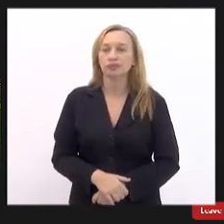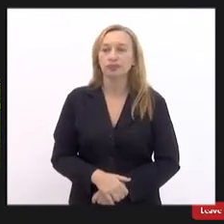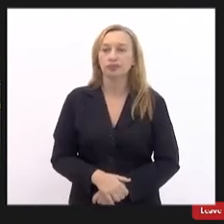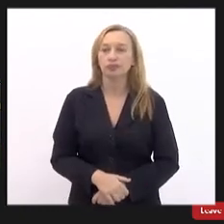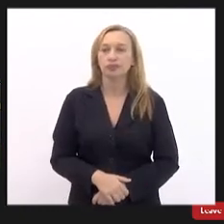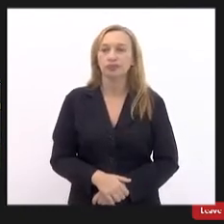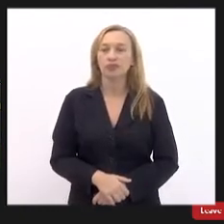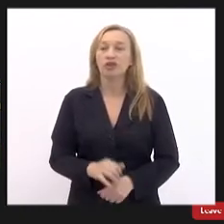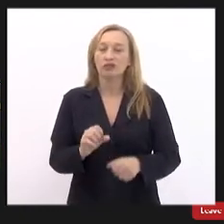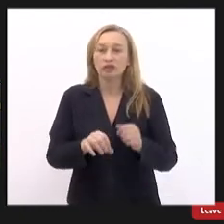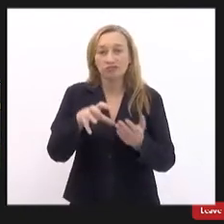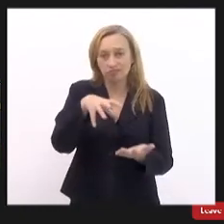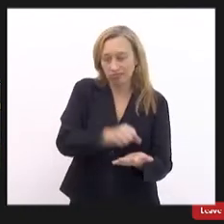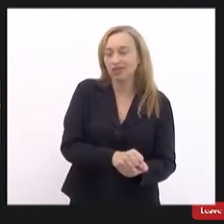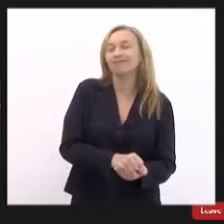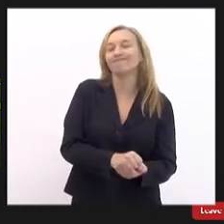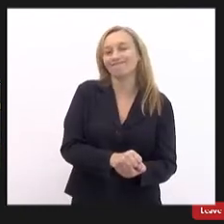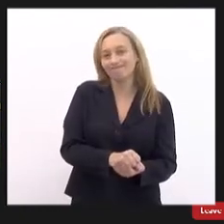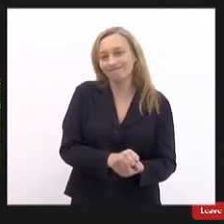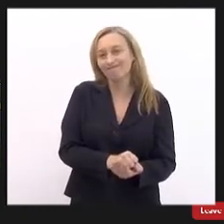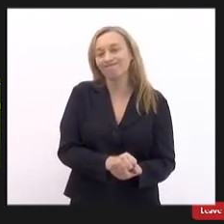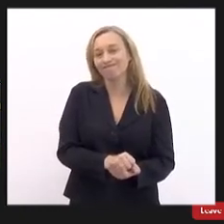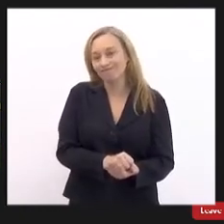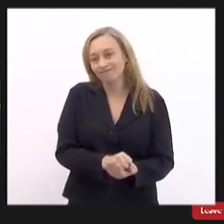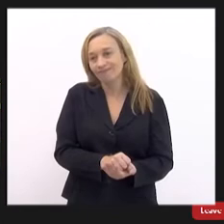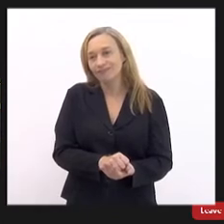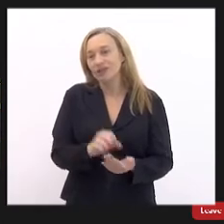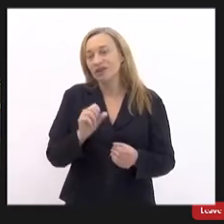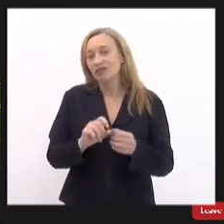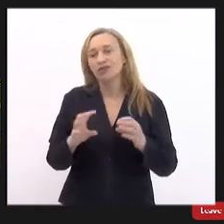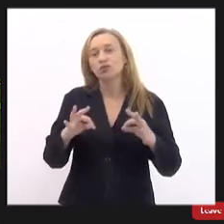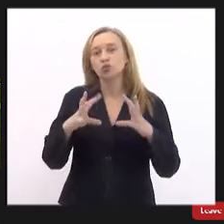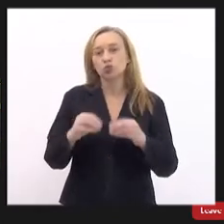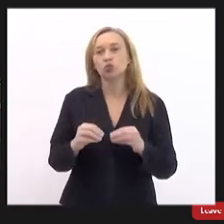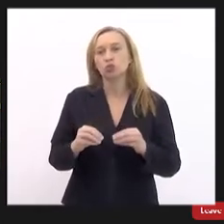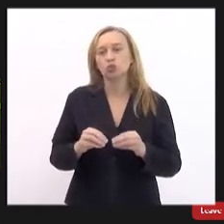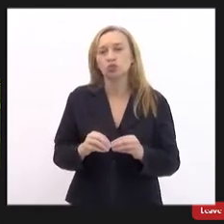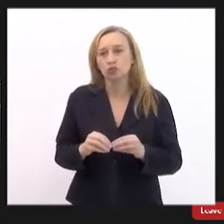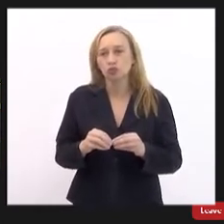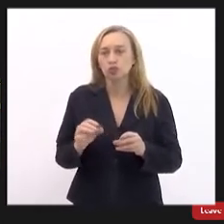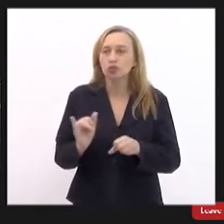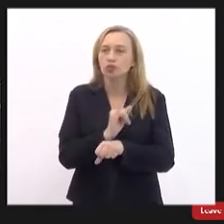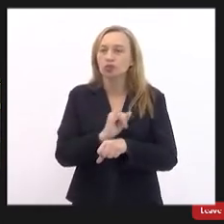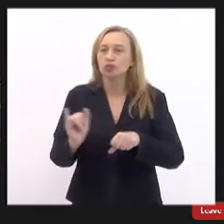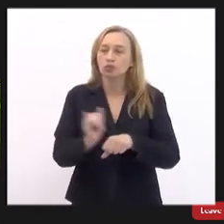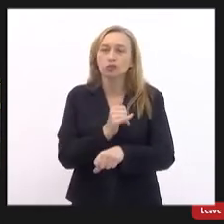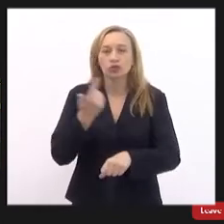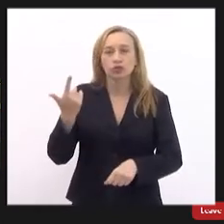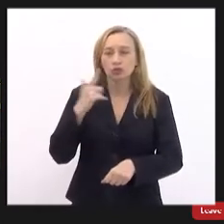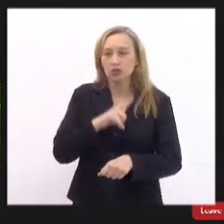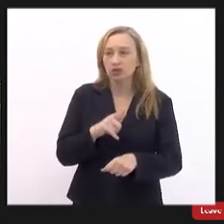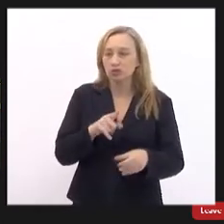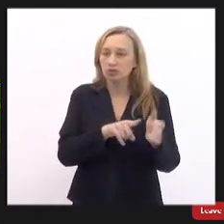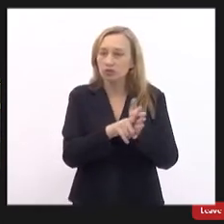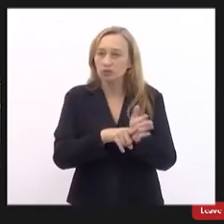fez seu cadastro, fizemos toda uma atuação para conseguir fazer o levantamento